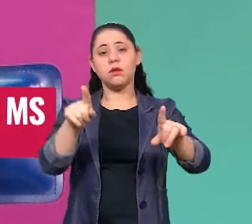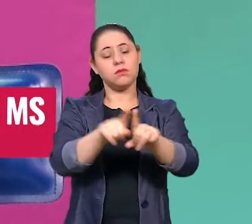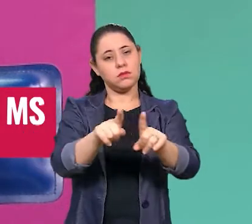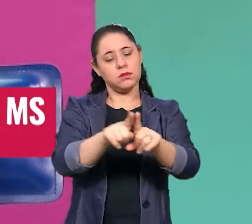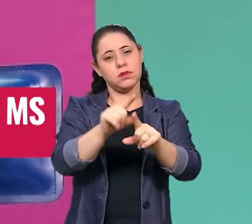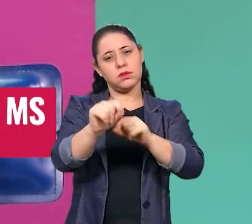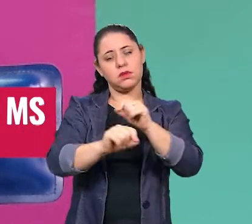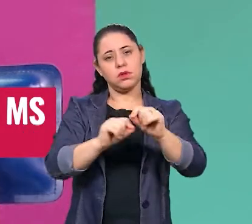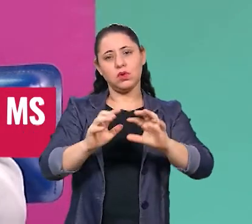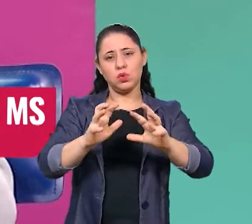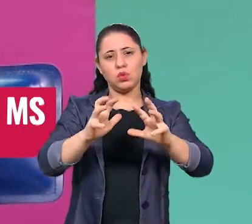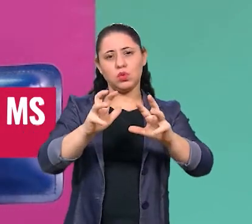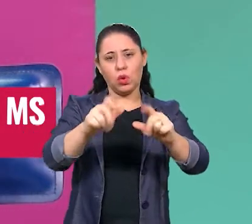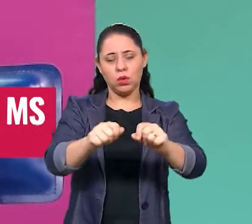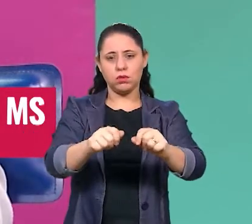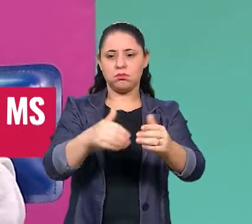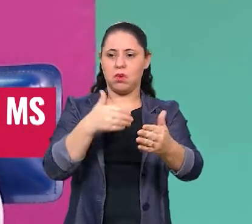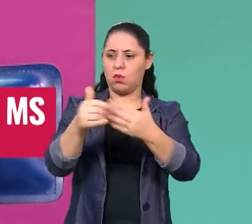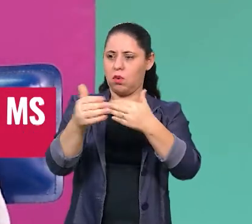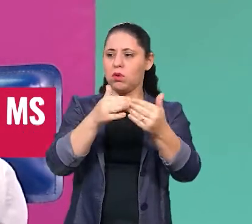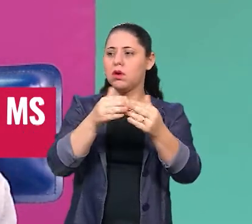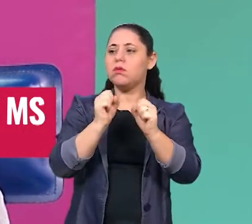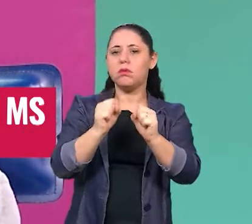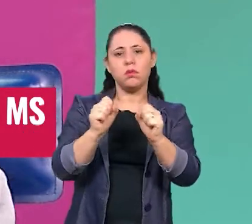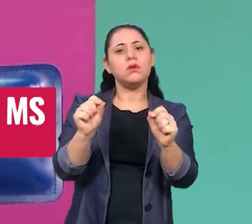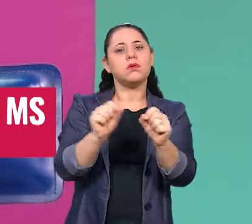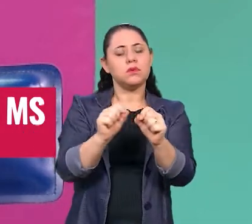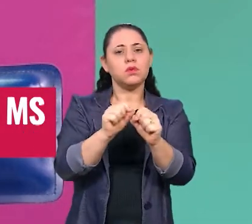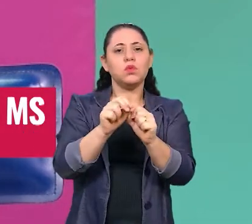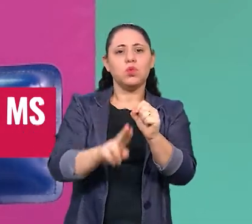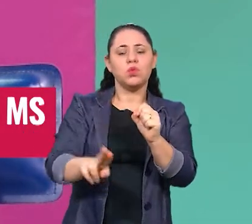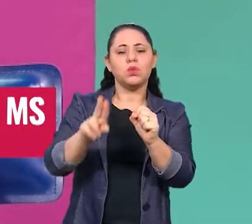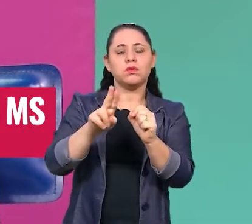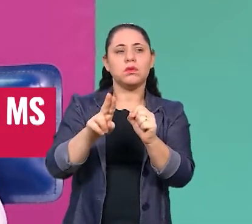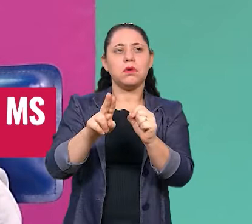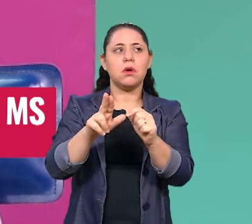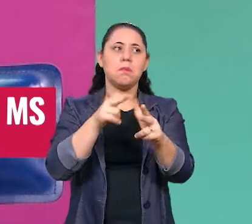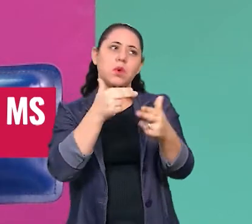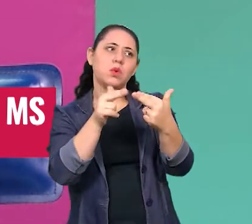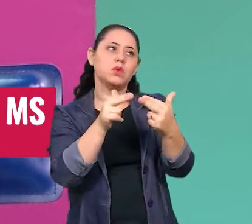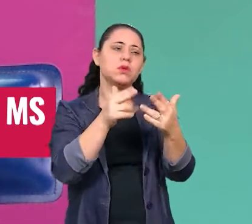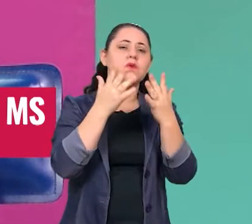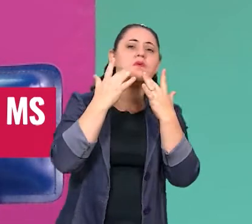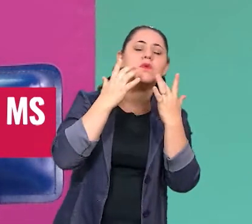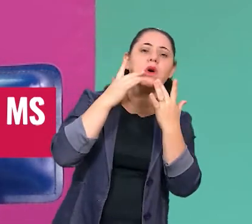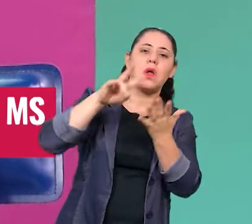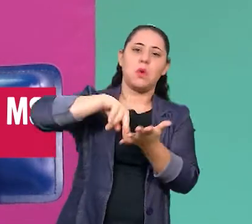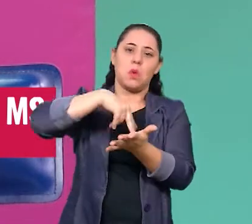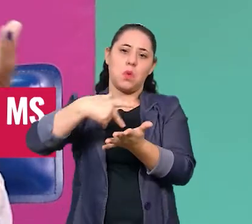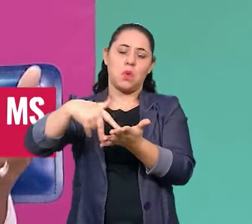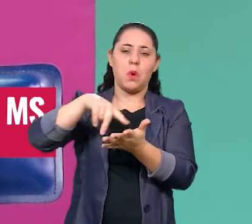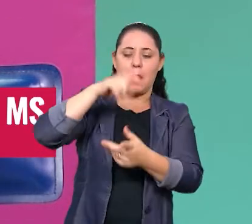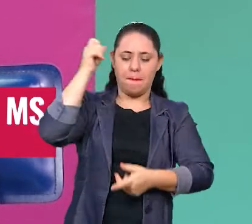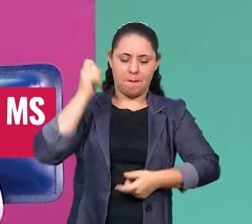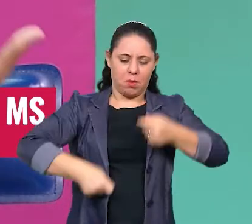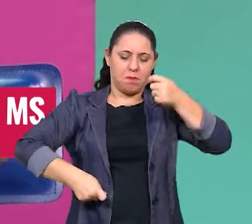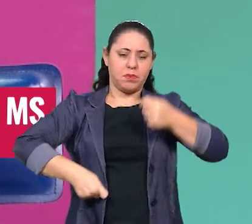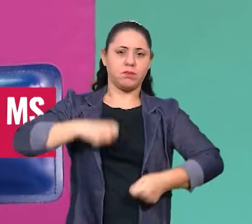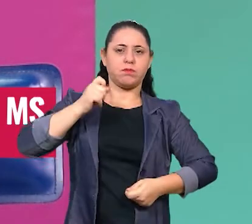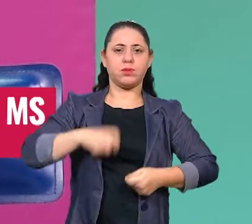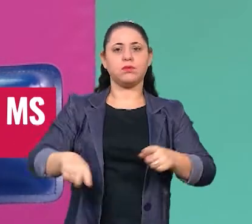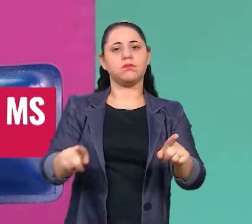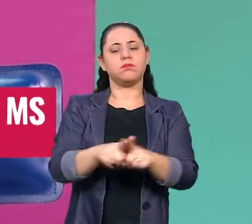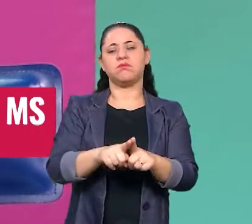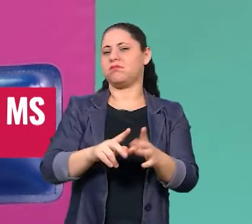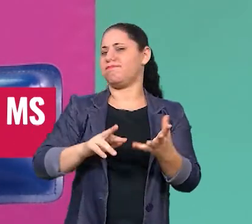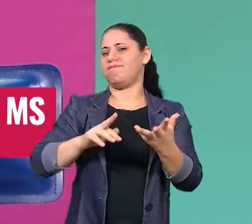qualquer um fazer o uso disso, seja da música, do teatro, da dança, da percussão. São tantas linguagens que dá para a gente